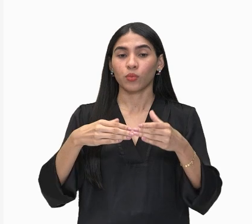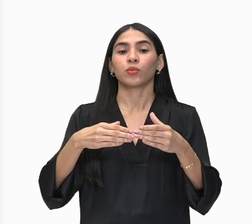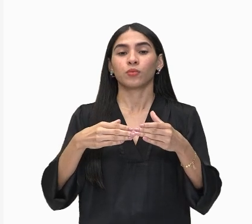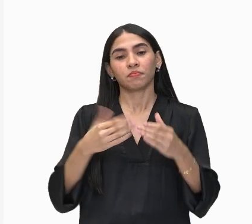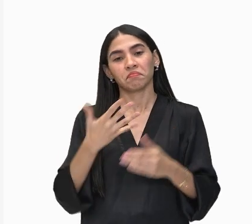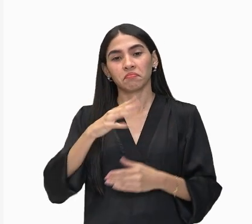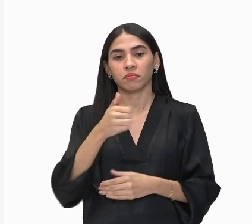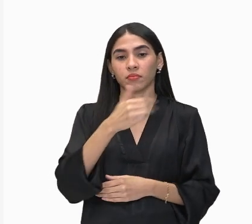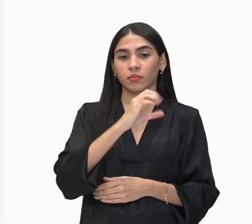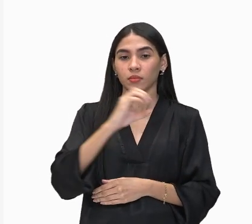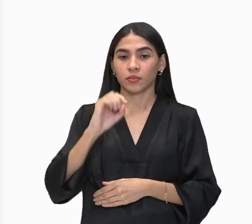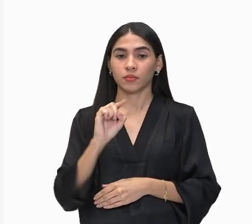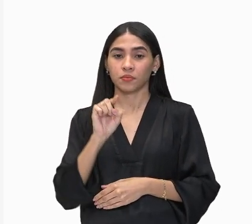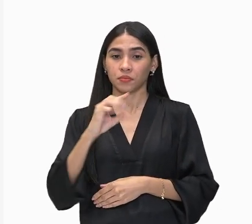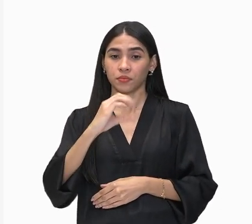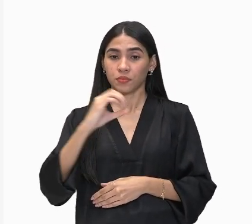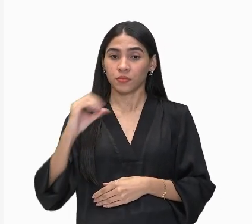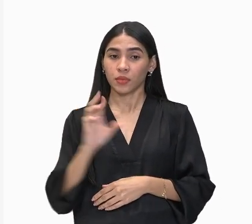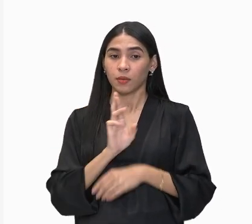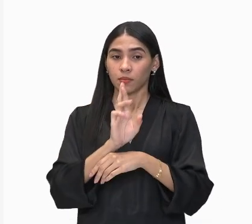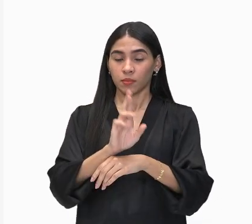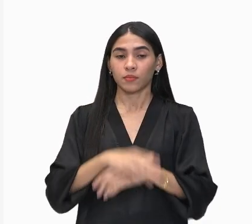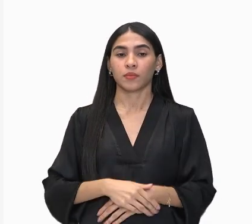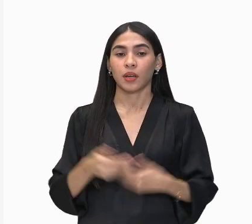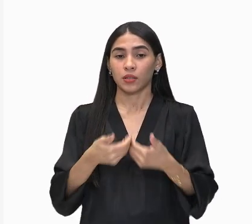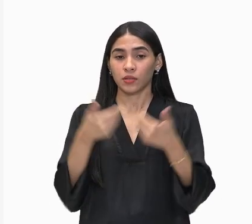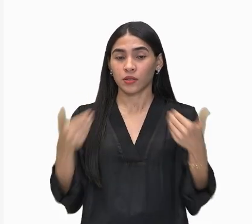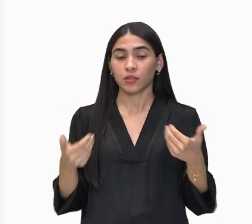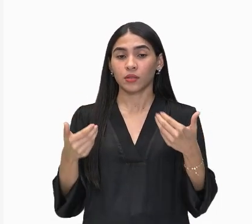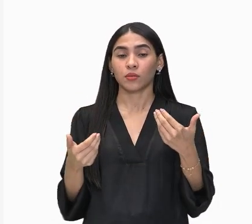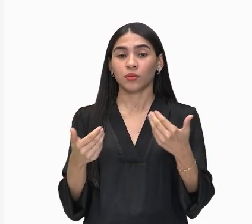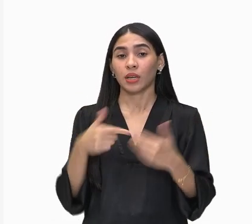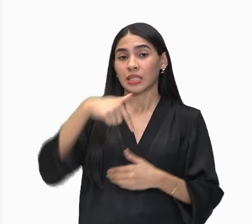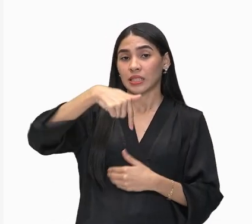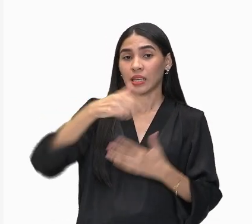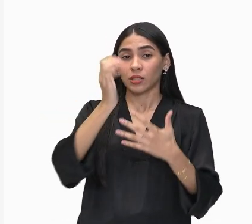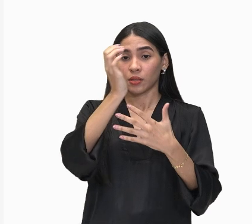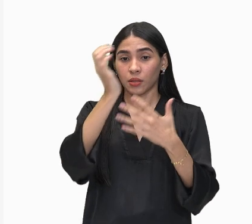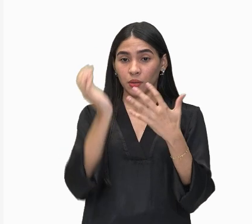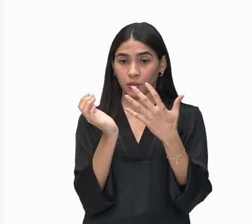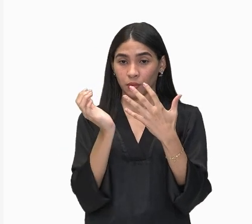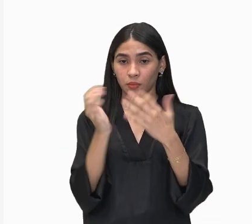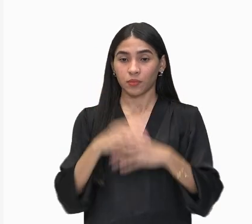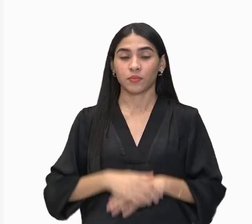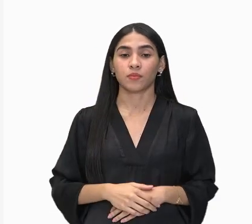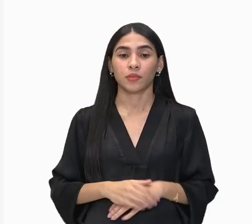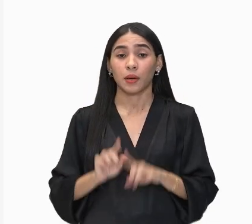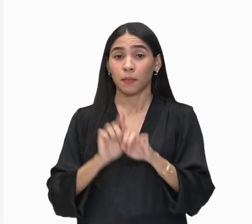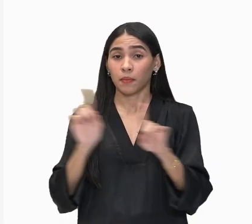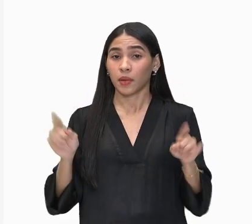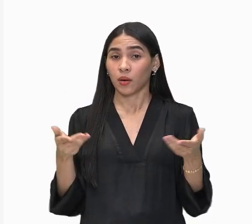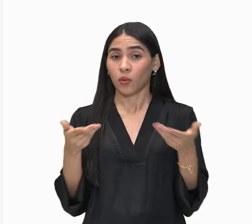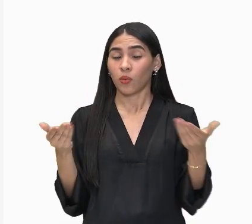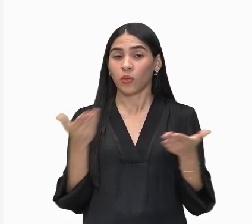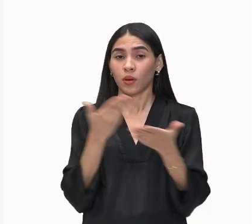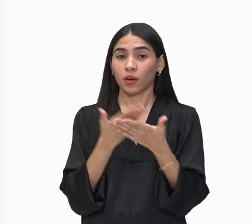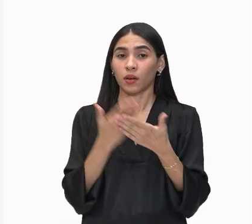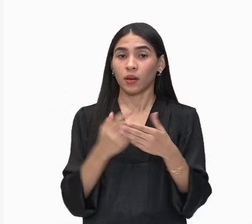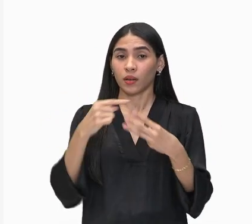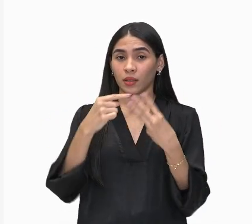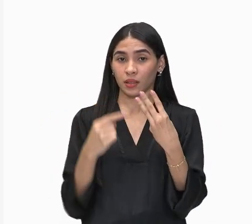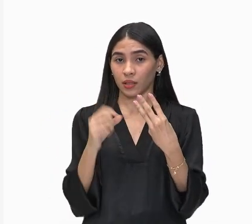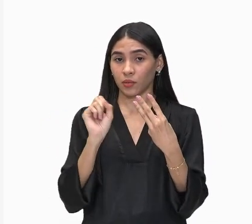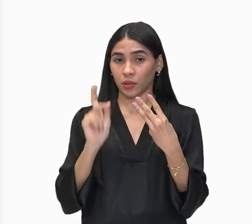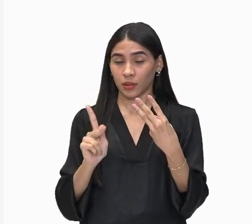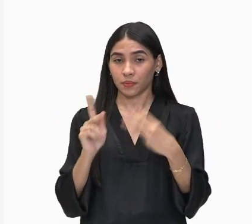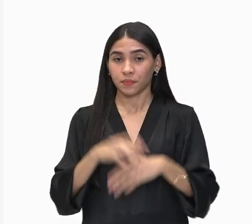de 100 mil representantes, dividido em 7 classes. Porém, na nossa aula de hoje vamos ver 3.